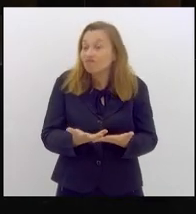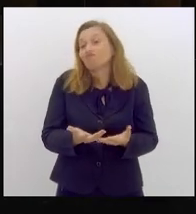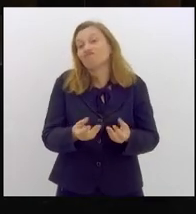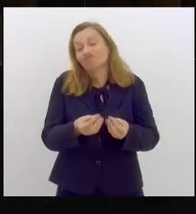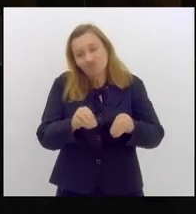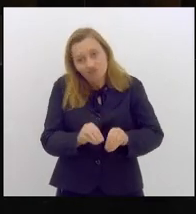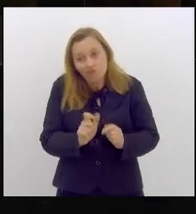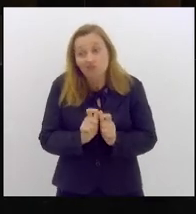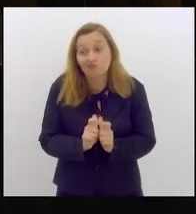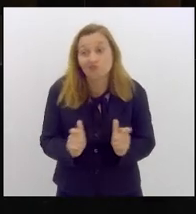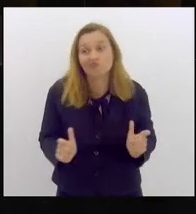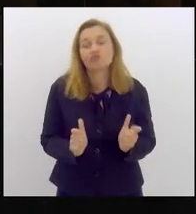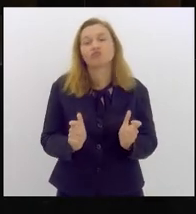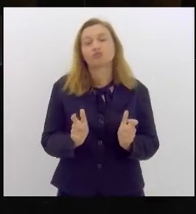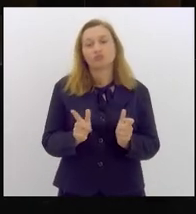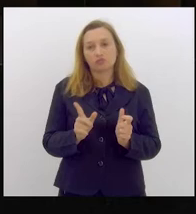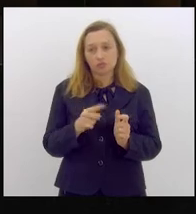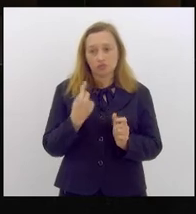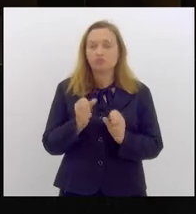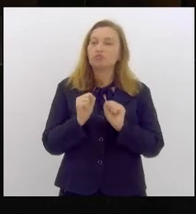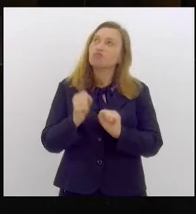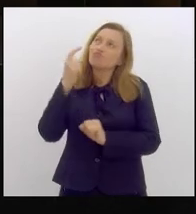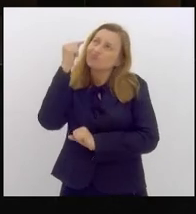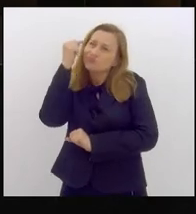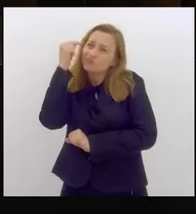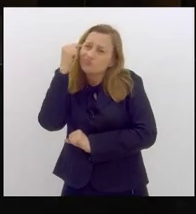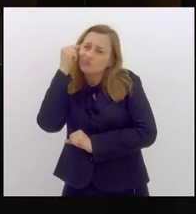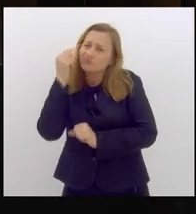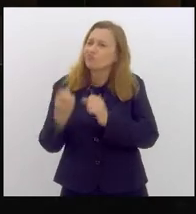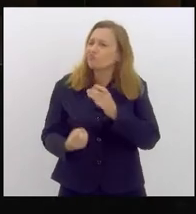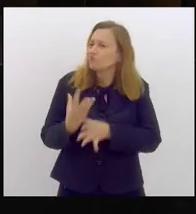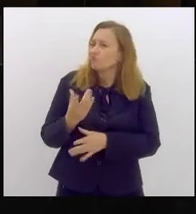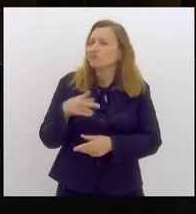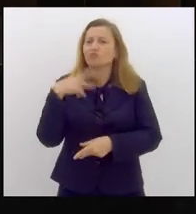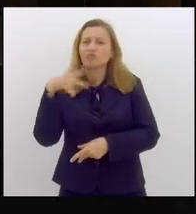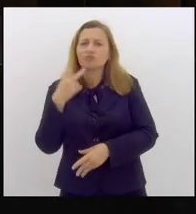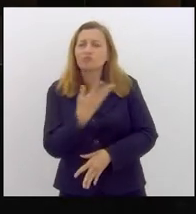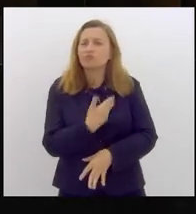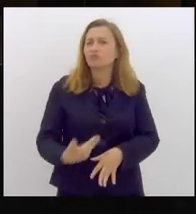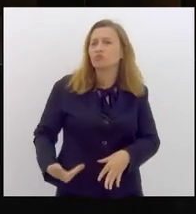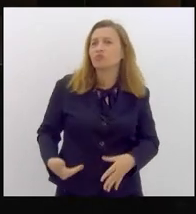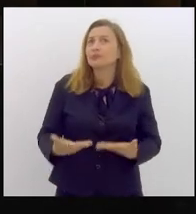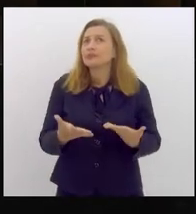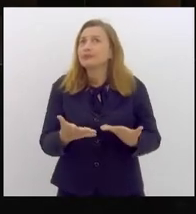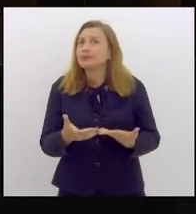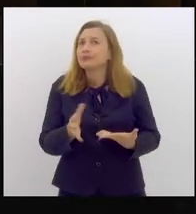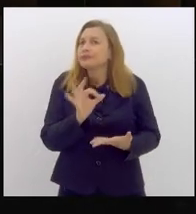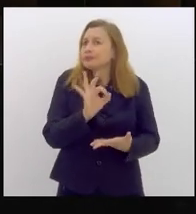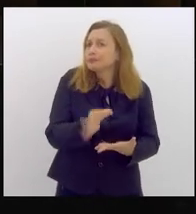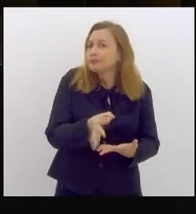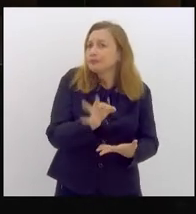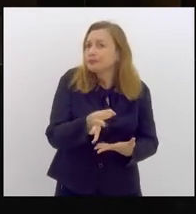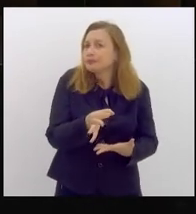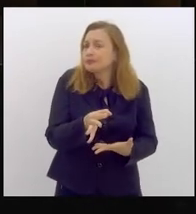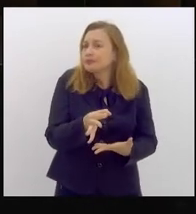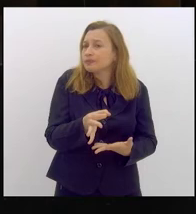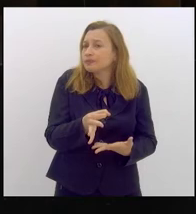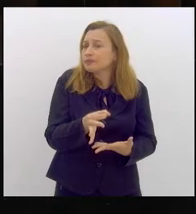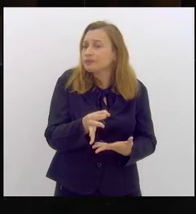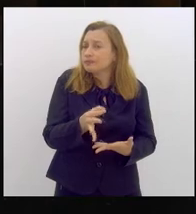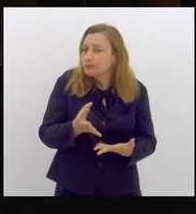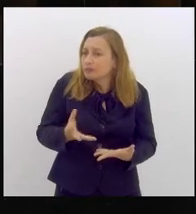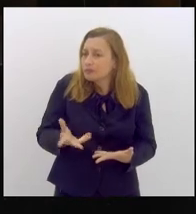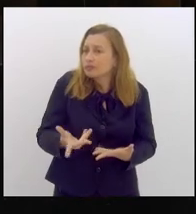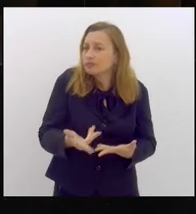precariedade enorme para o que a gente possa pensar de construir de políticas públicas que garanta um mínimo